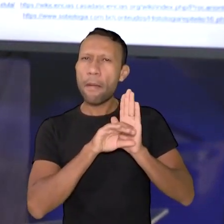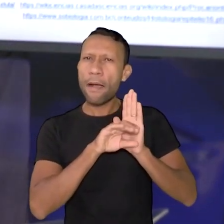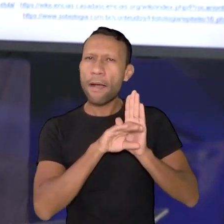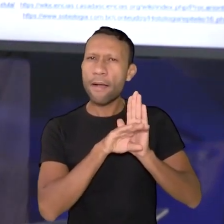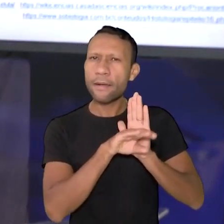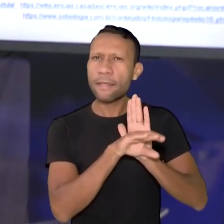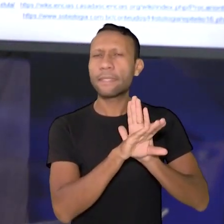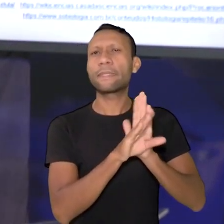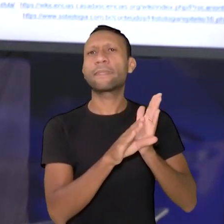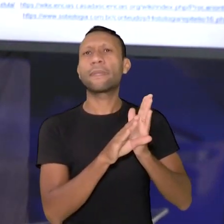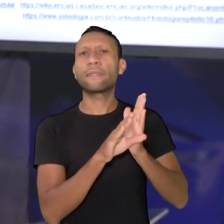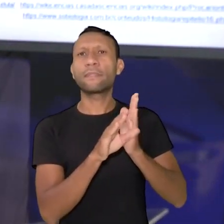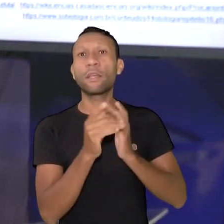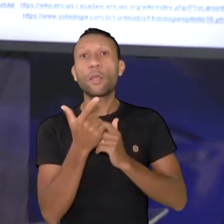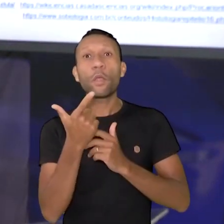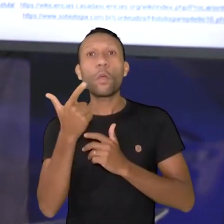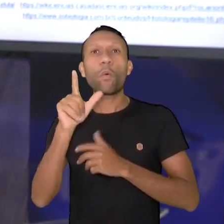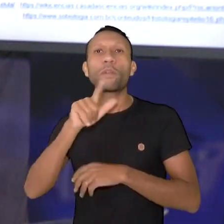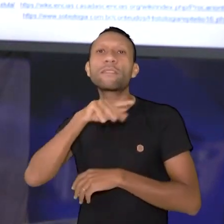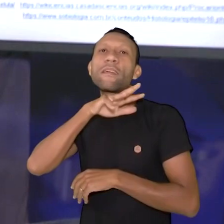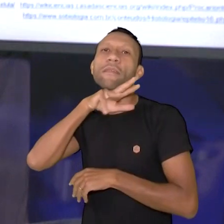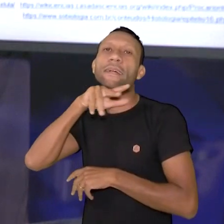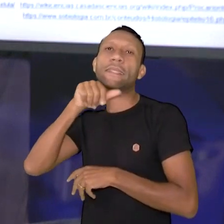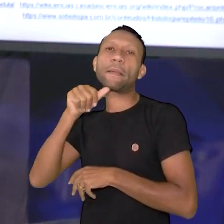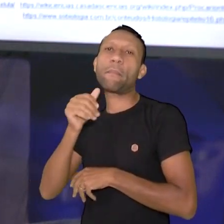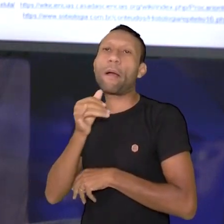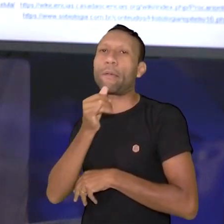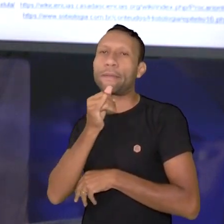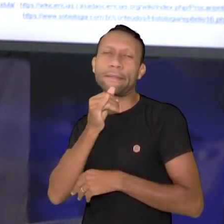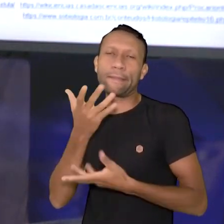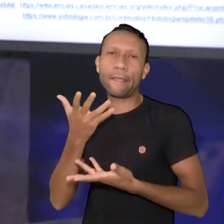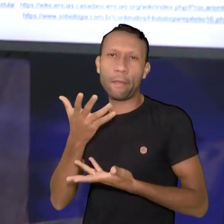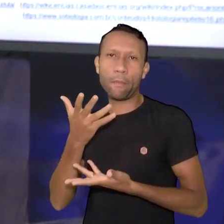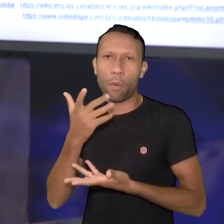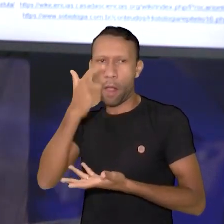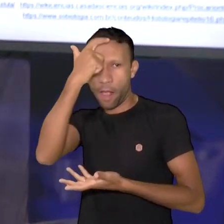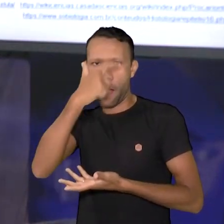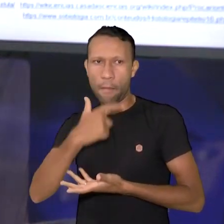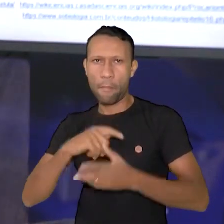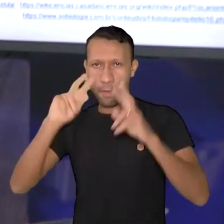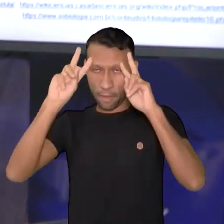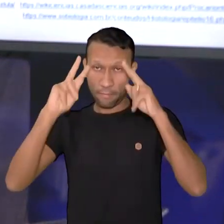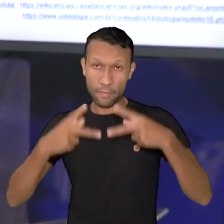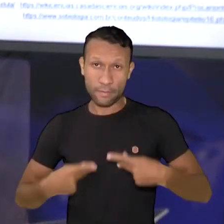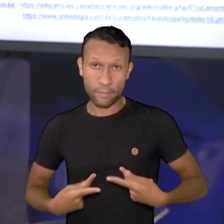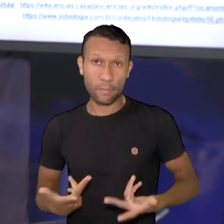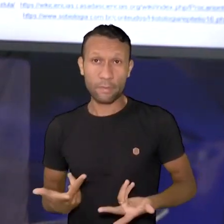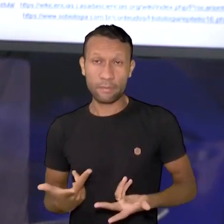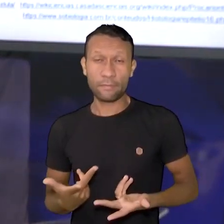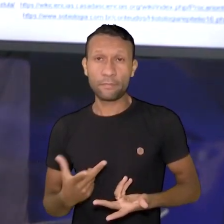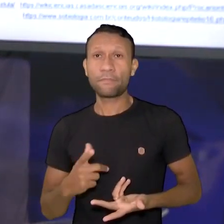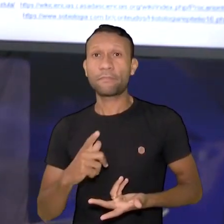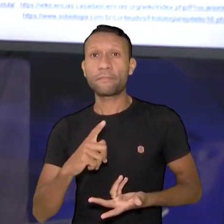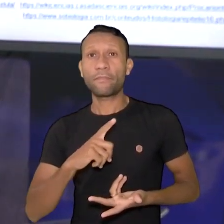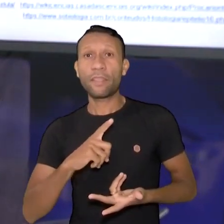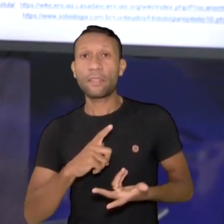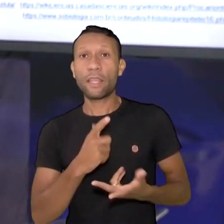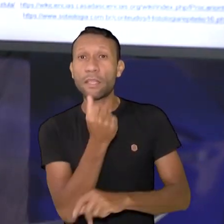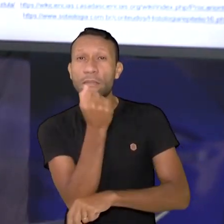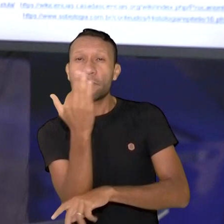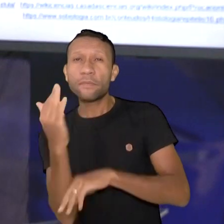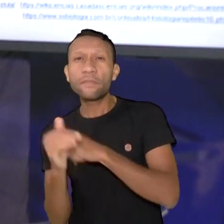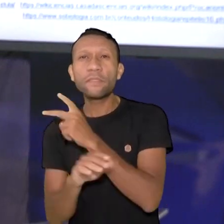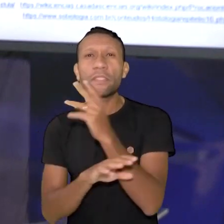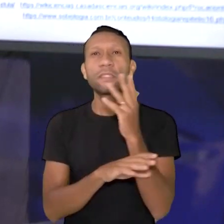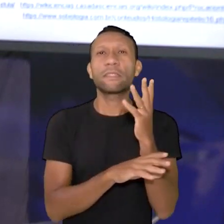certo? E dos eucariontes, o animal, a gente tem, por exemplo, o ser humano, que vai ter células do tipo animal, e nos vegetais a gente